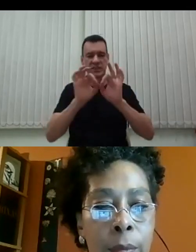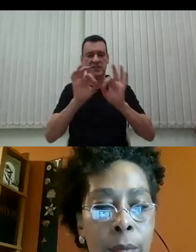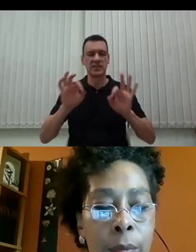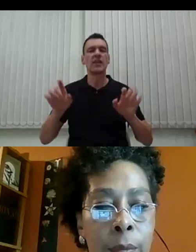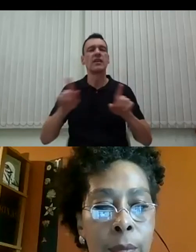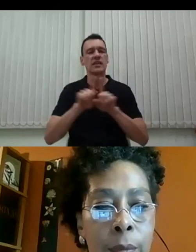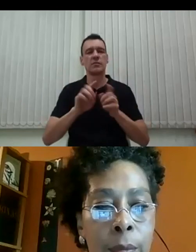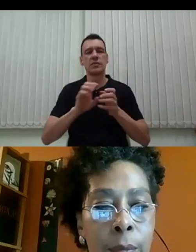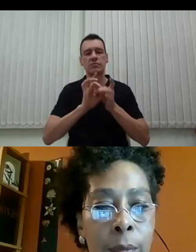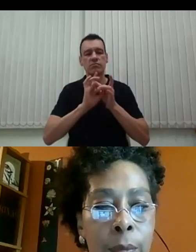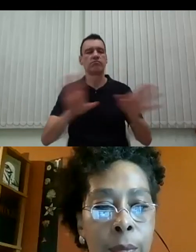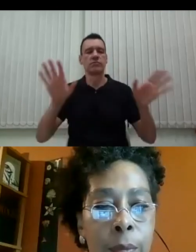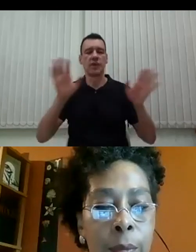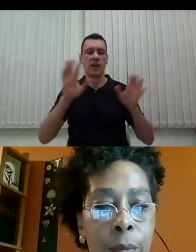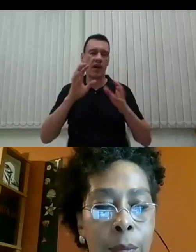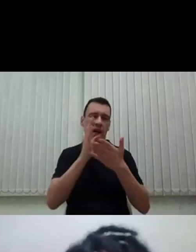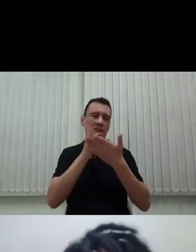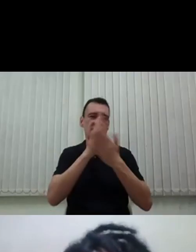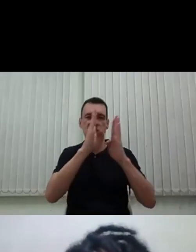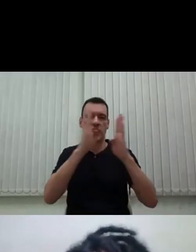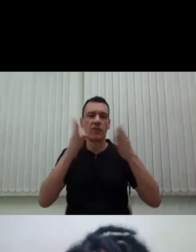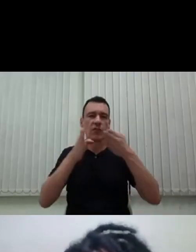acervos.